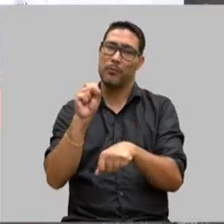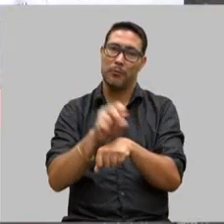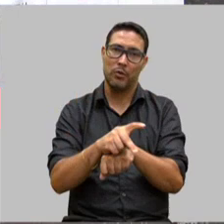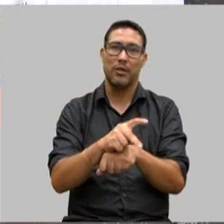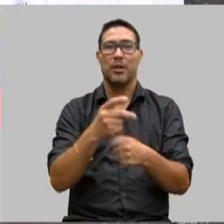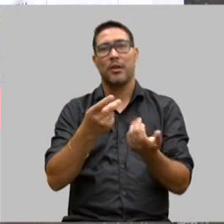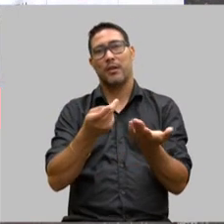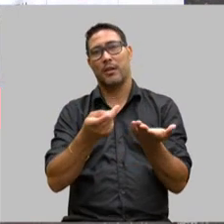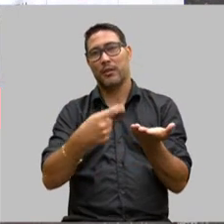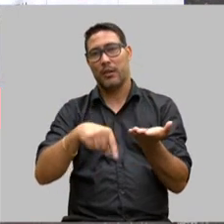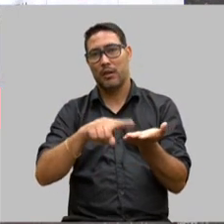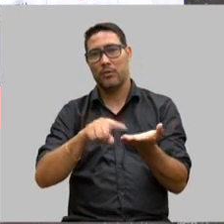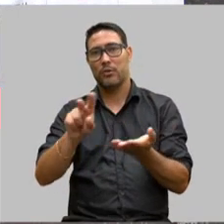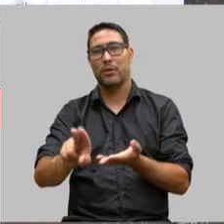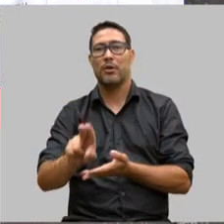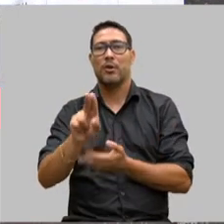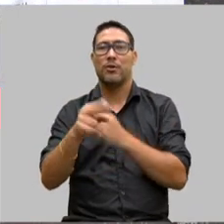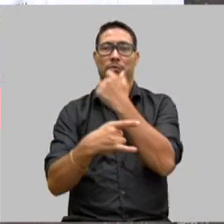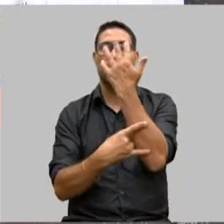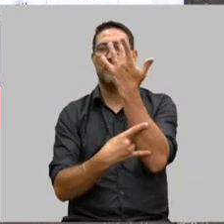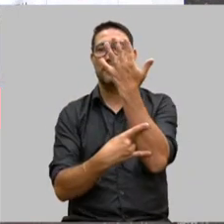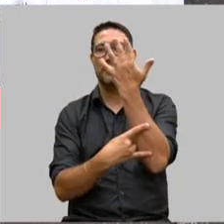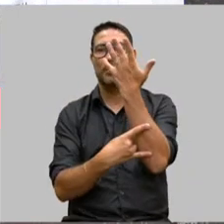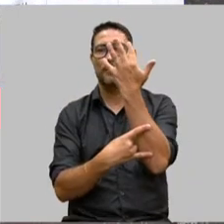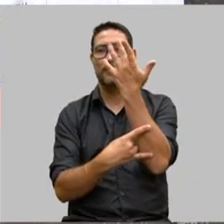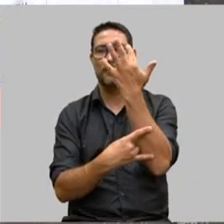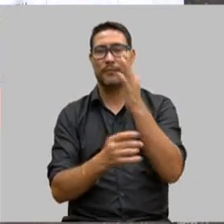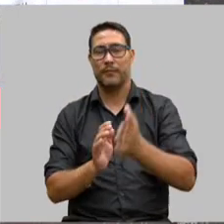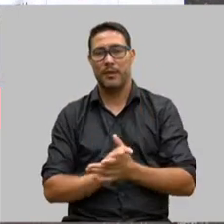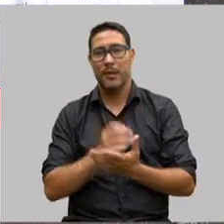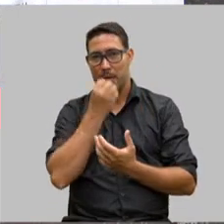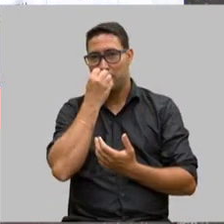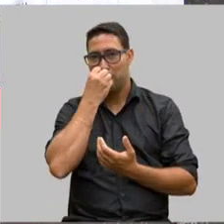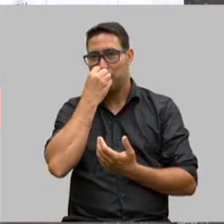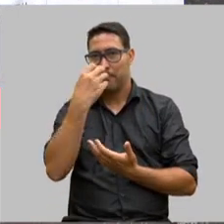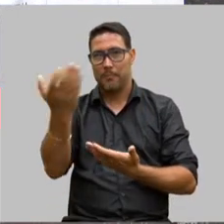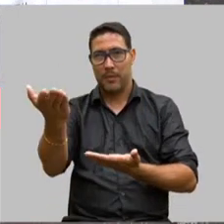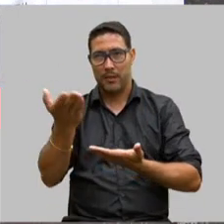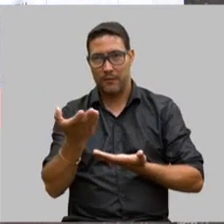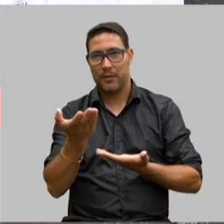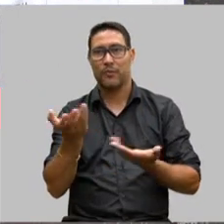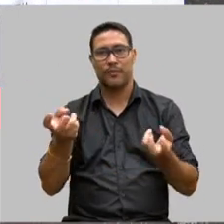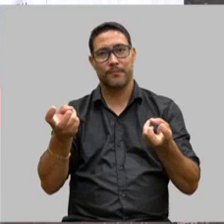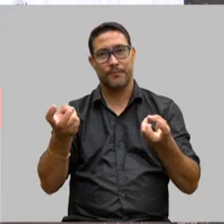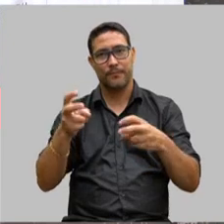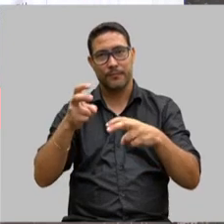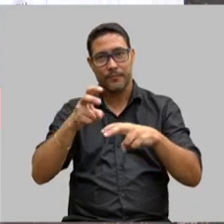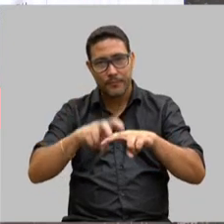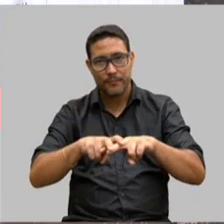da Universidade Federal de Minas Gerais. Seja bem-vindo e, por favor, sente à mesa com todos nós.